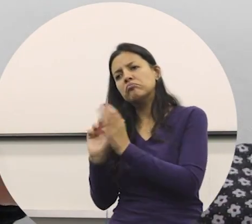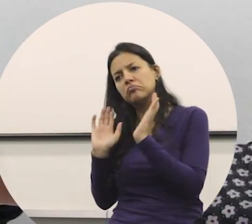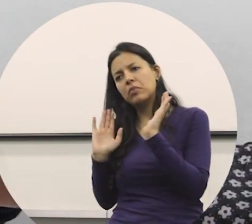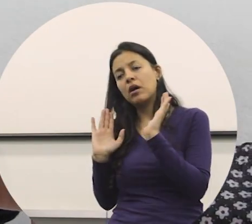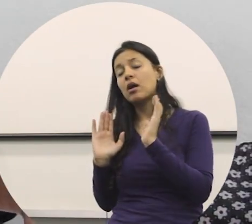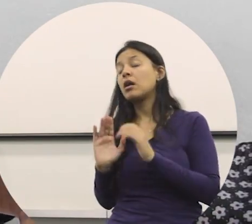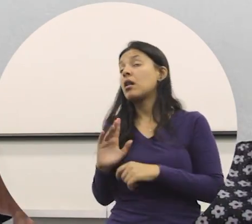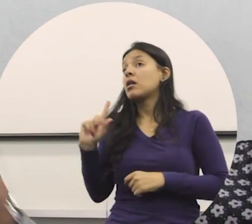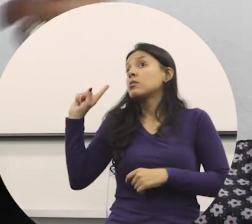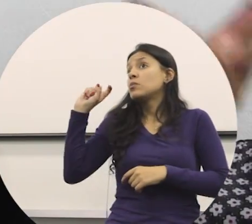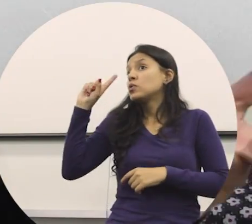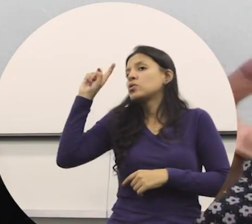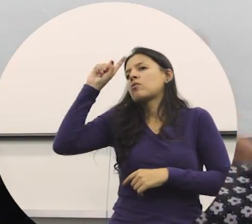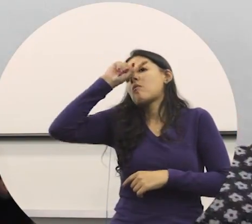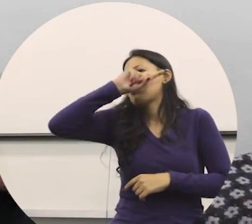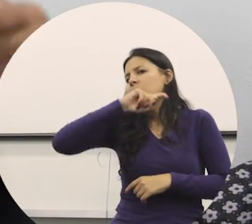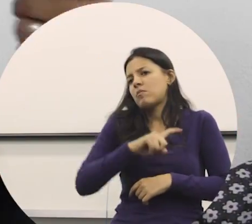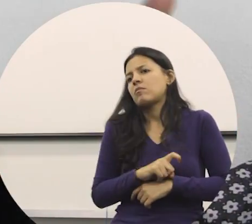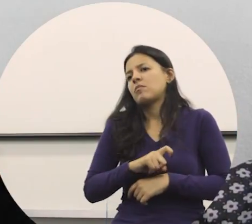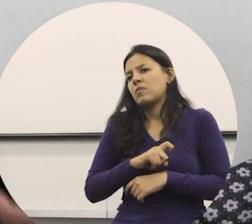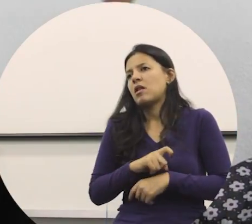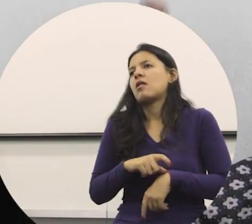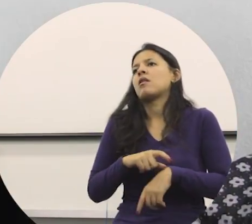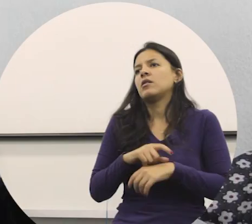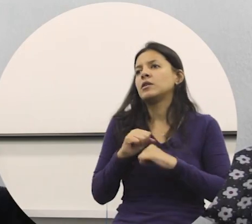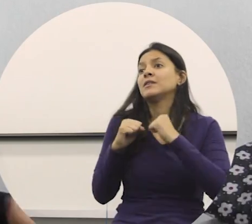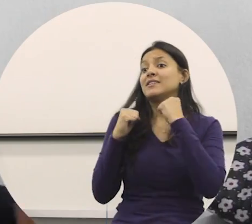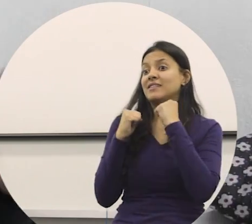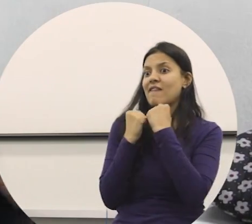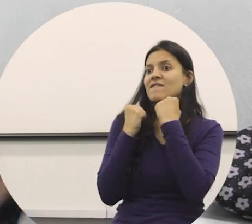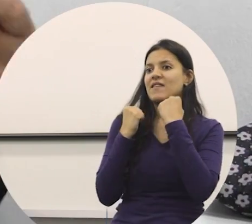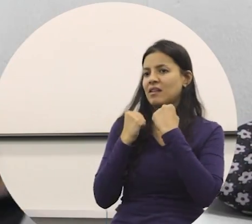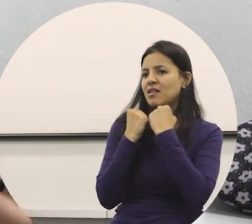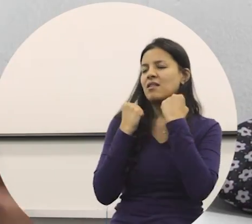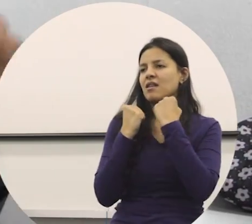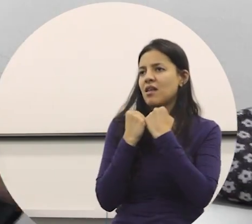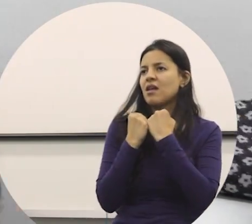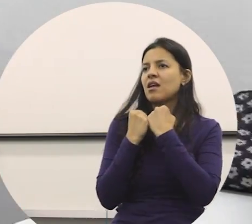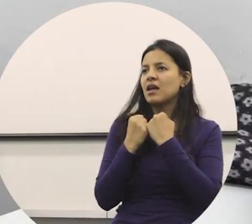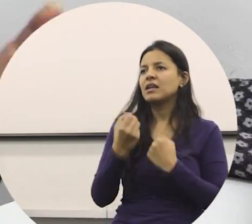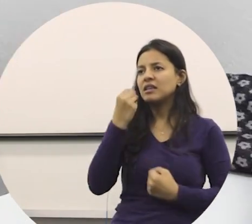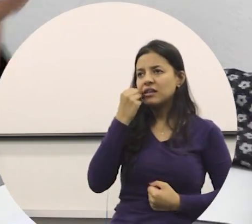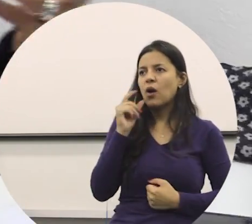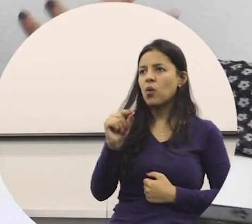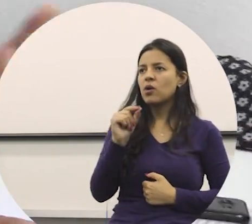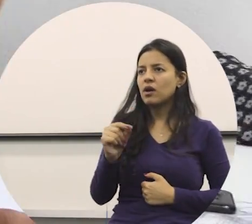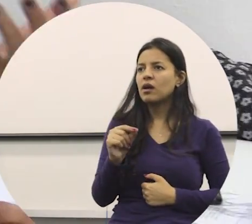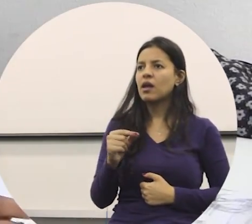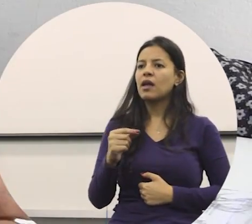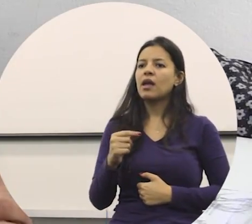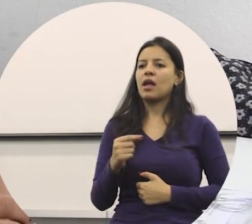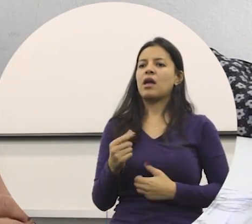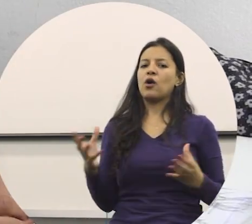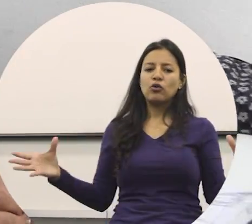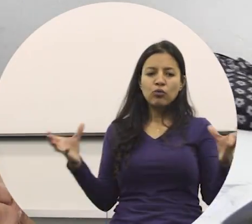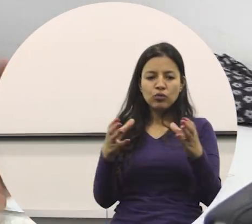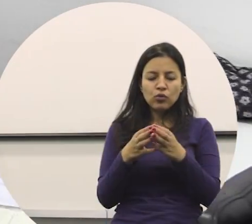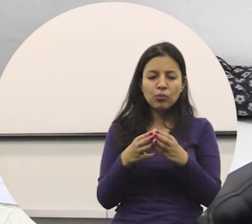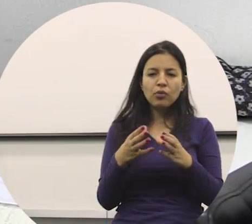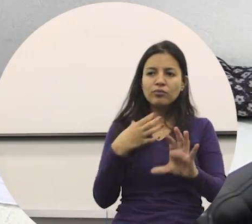você defender e, de repente, fazer esse movimento mesmo de empatia